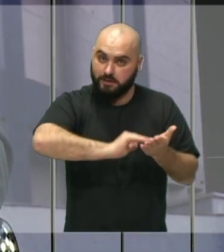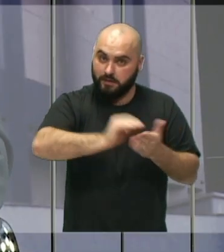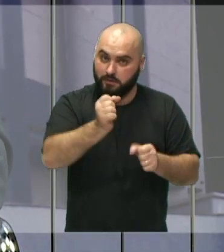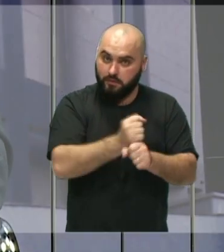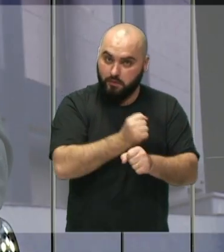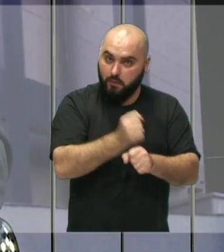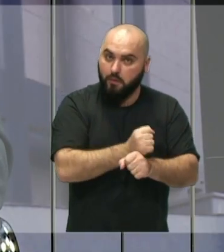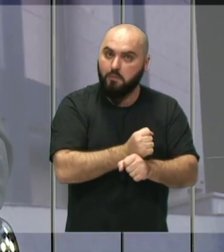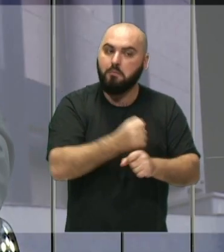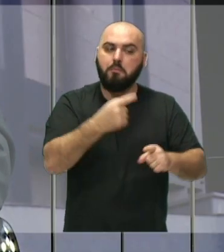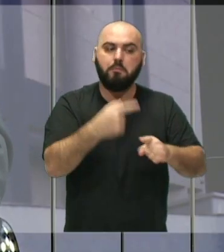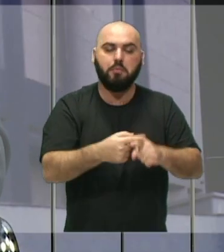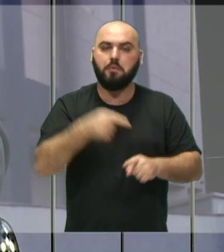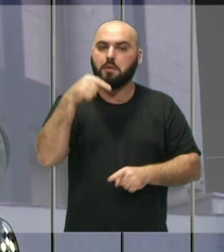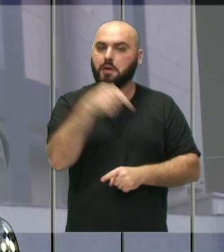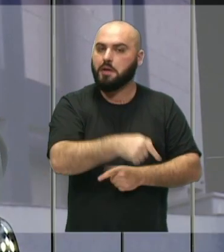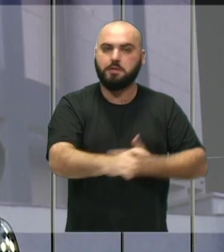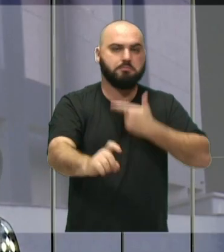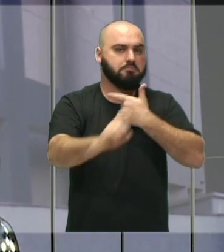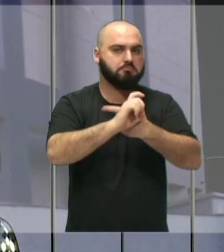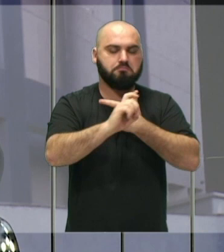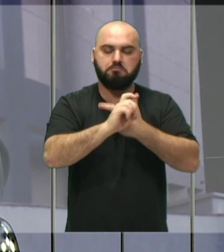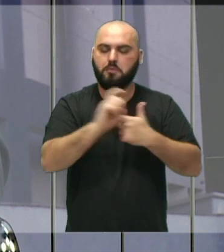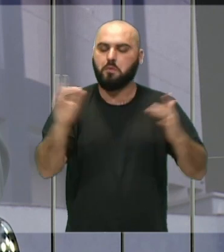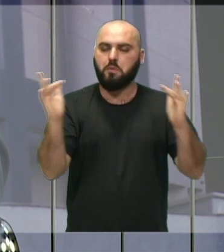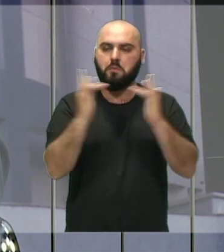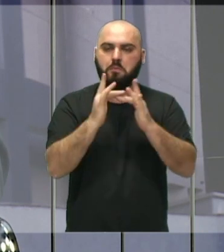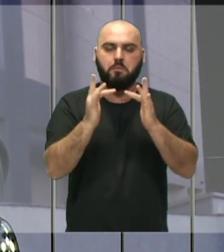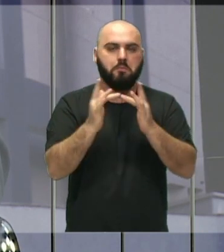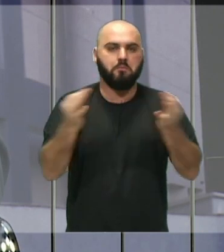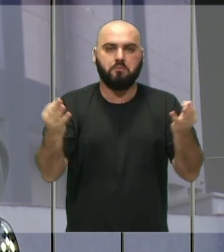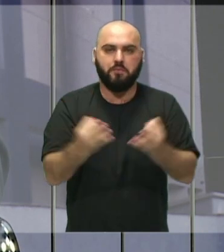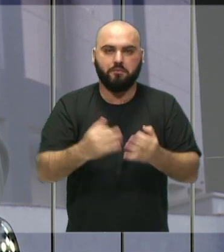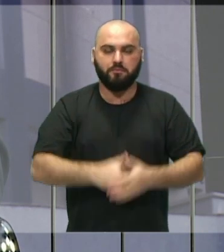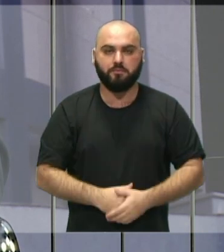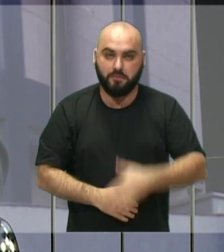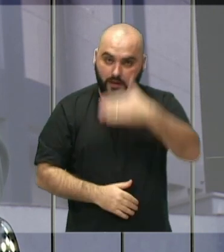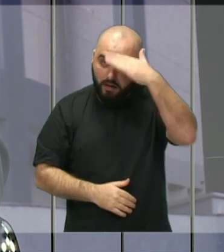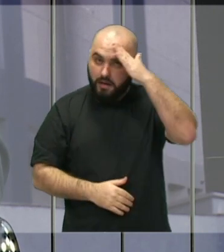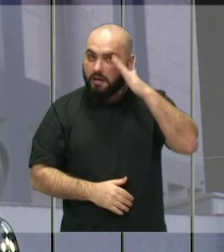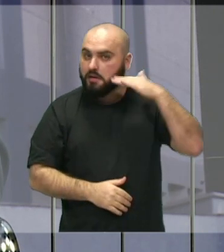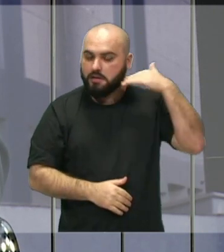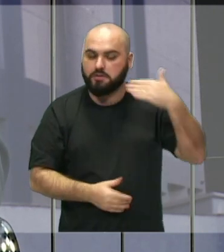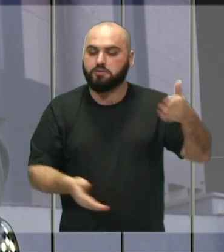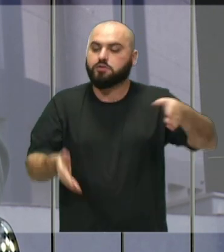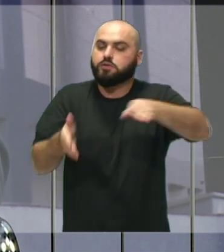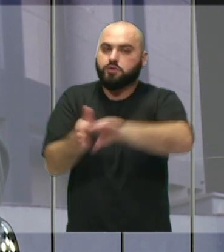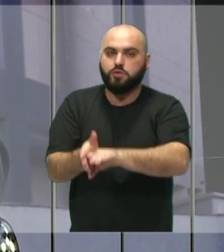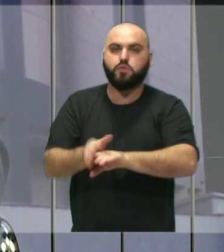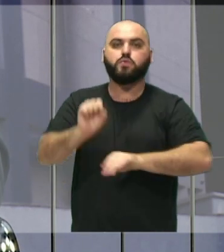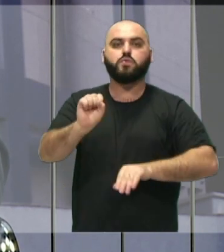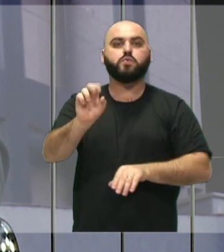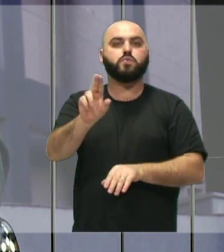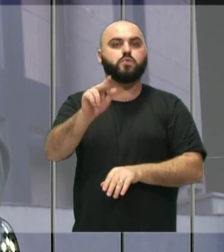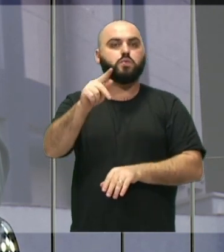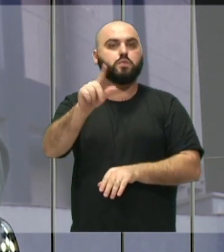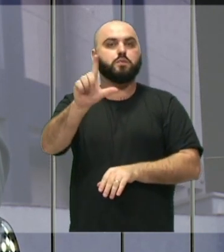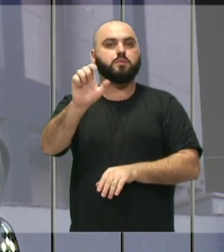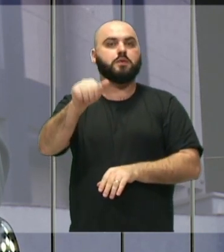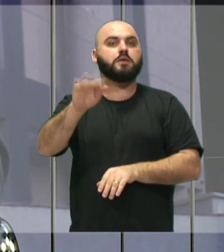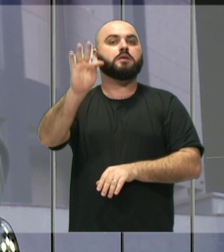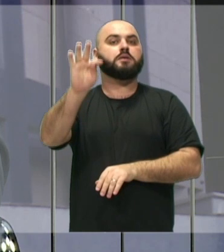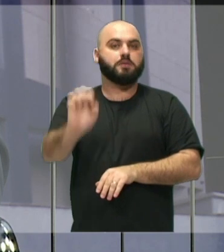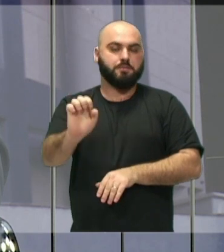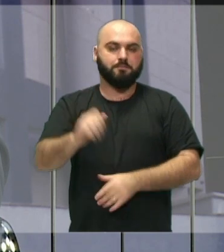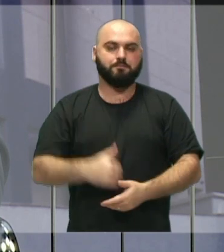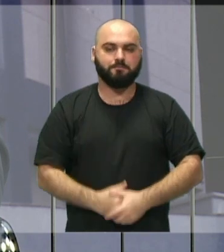cara extremamente muito executivo, e a Aline veio para compor essa cadeira de suplência. No decorrer do